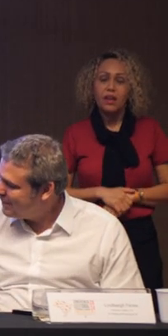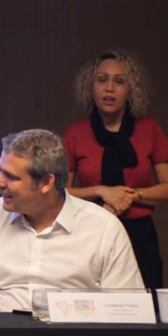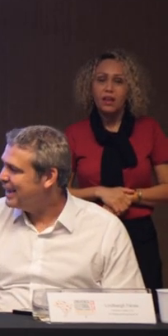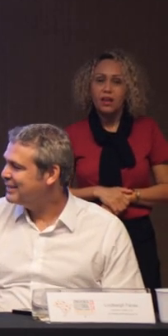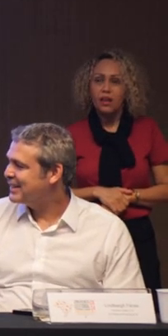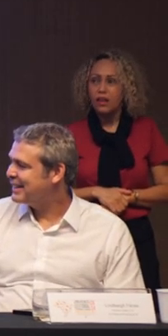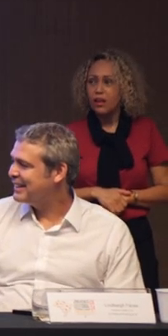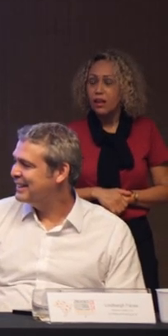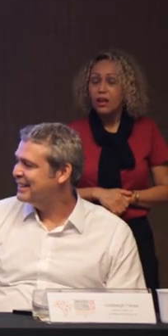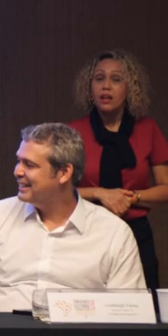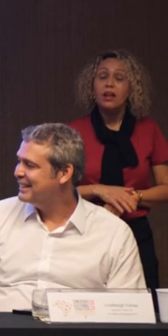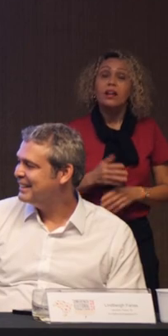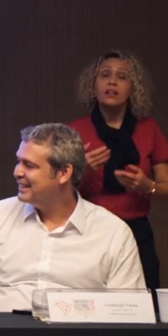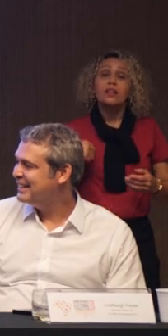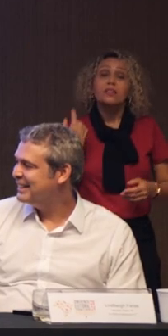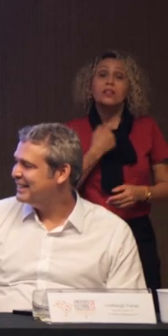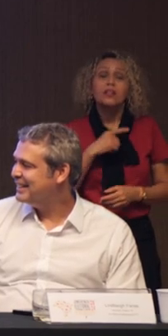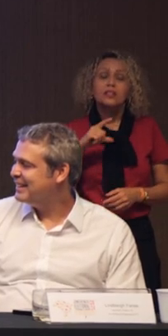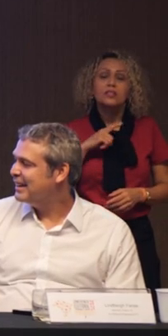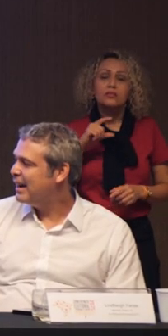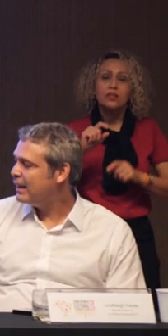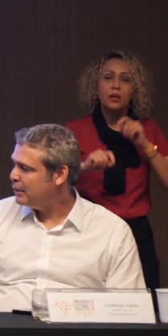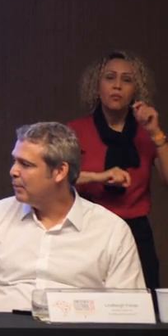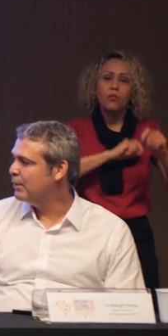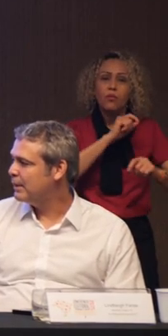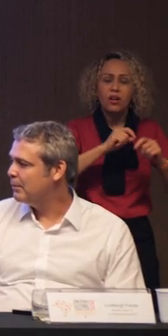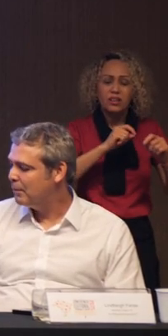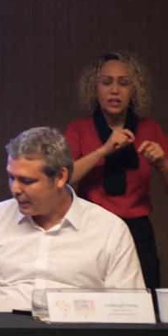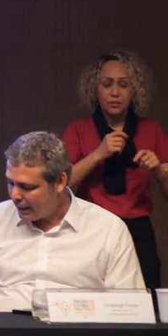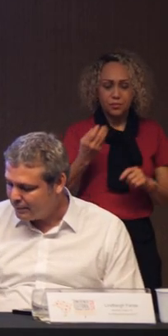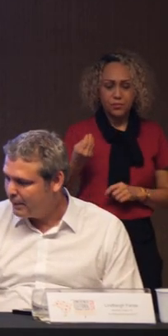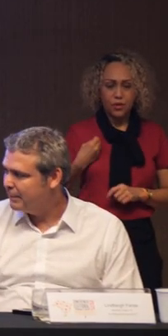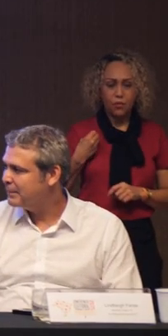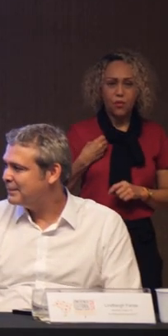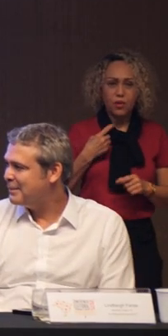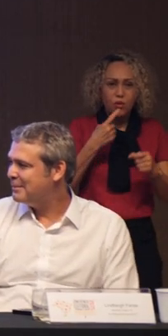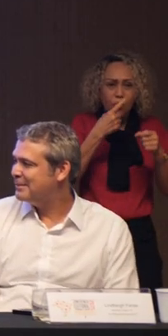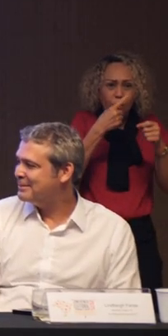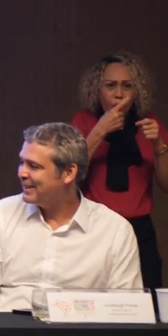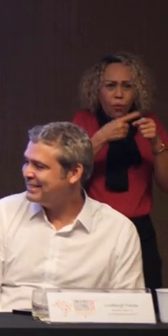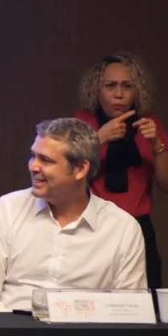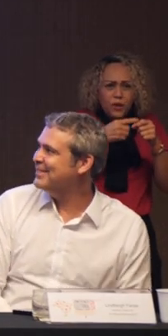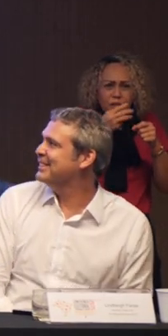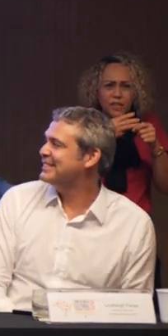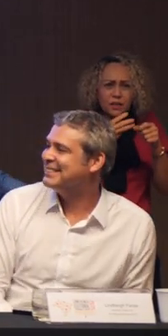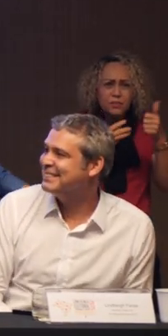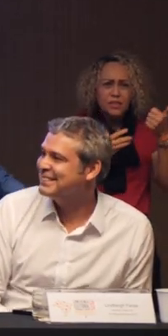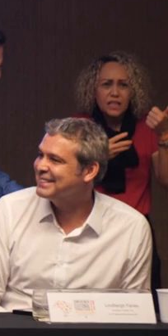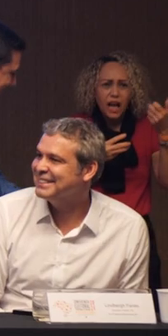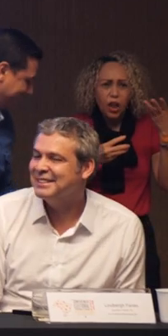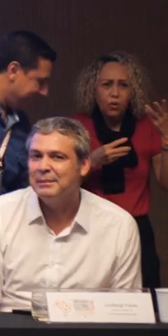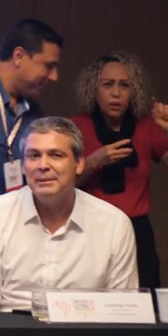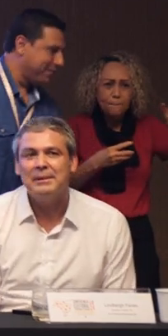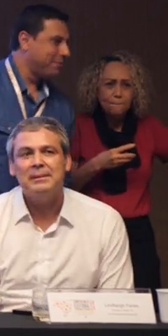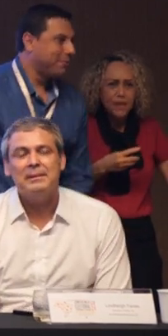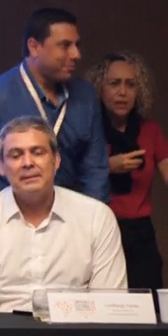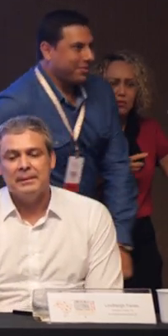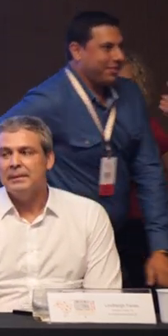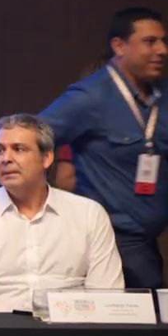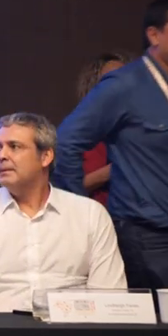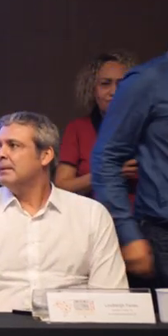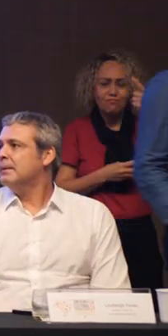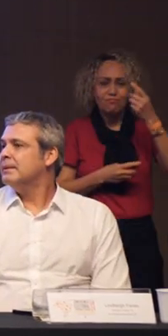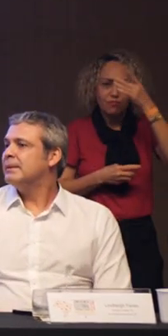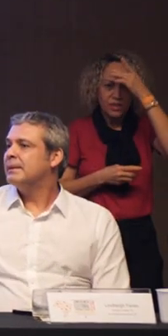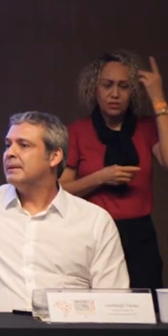PT. E nós tivemos, eu moro num município de 14 mil habitantes, que a gente tem uma bacia de um território, na devido às contas, e tem